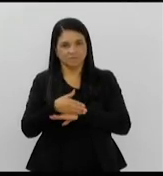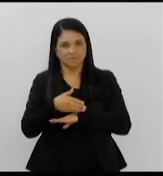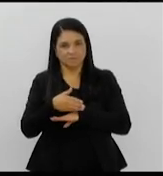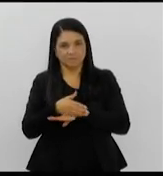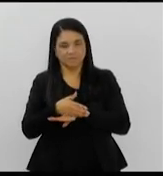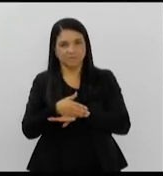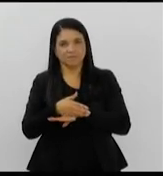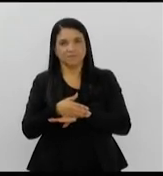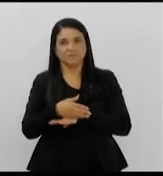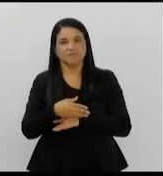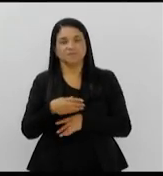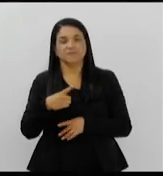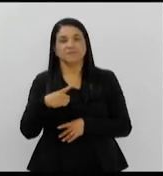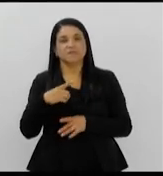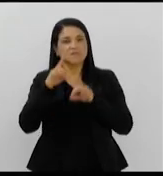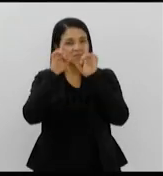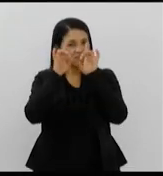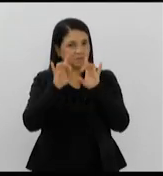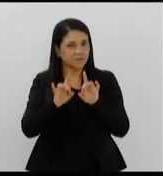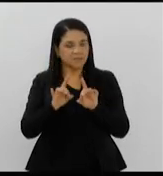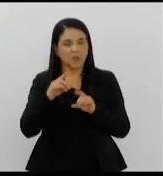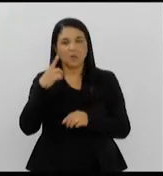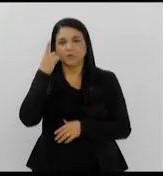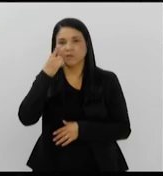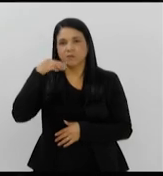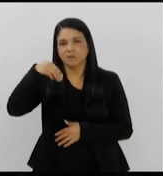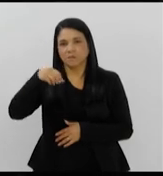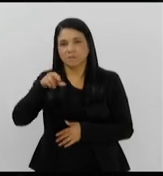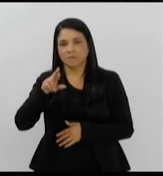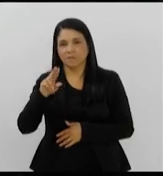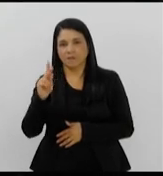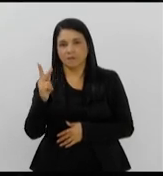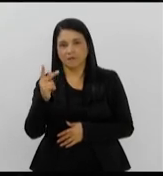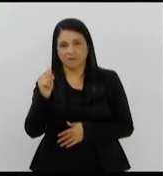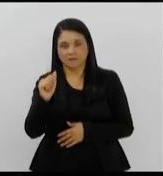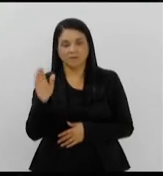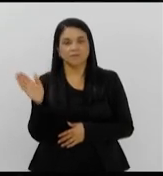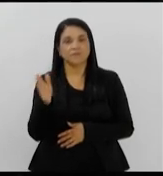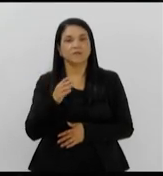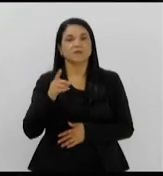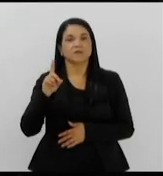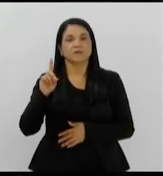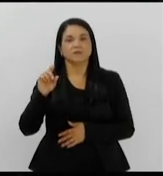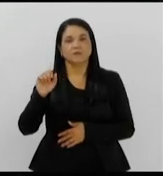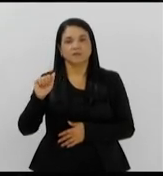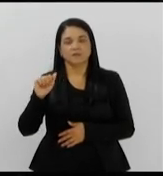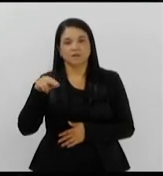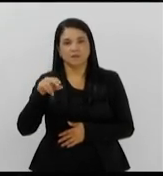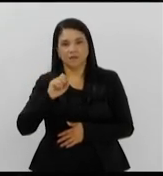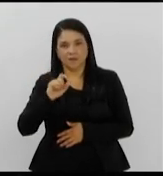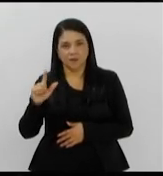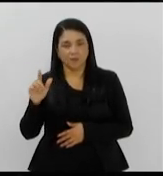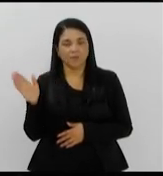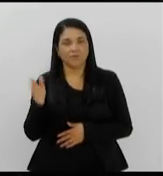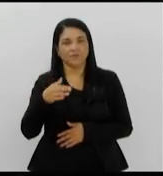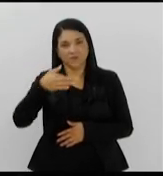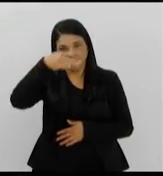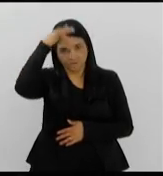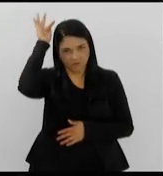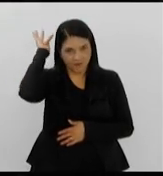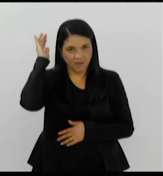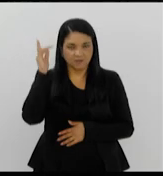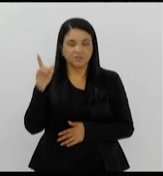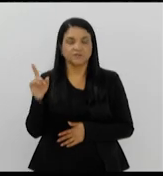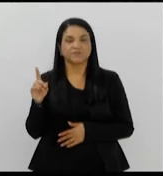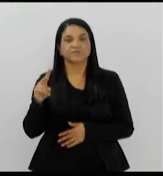em especial deputada Marta Rocha, deputado Libreron, deputado Fred, deputado Val,